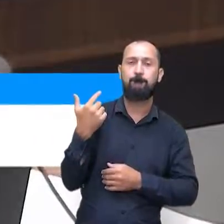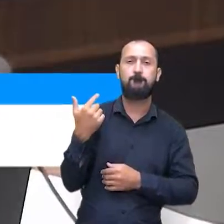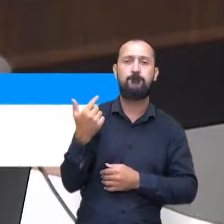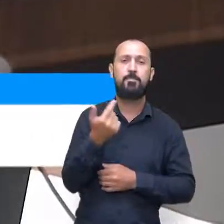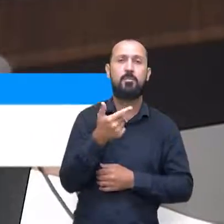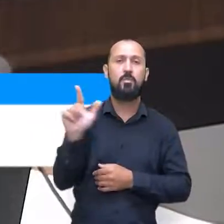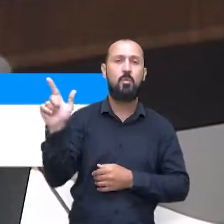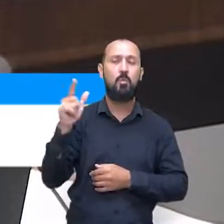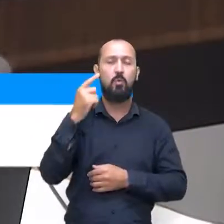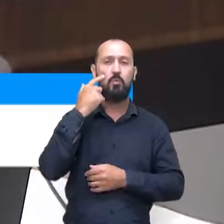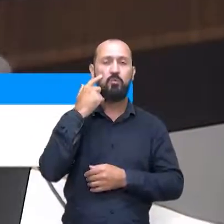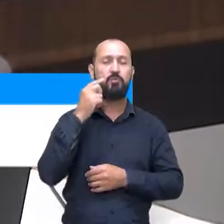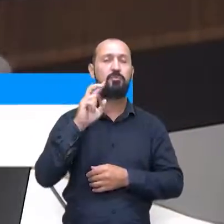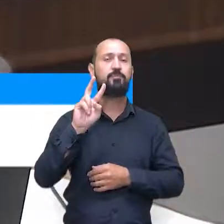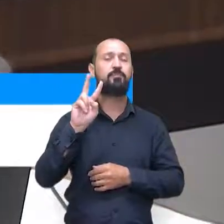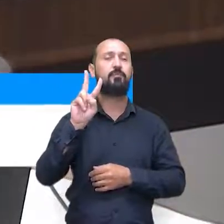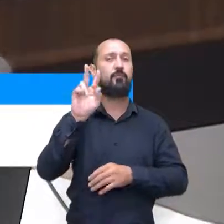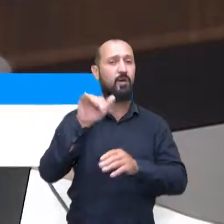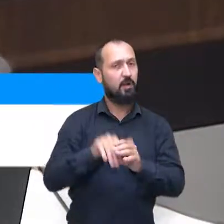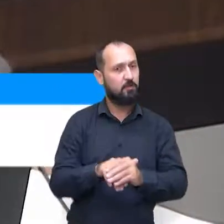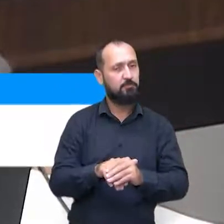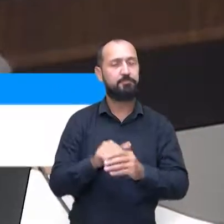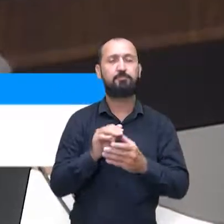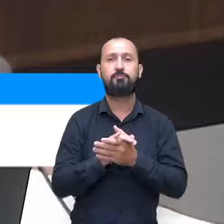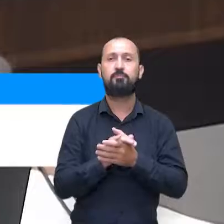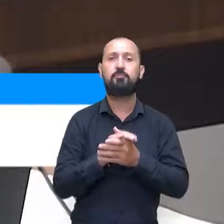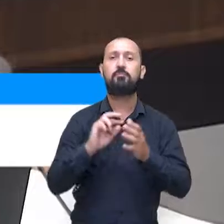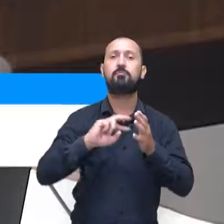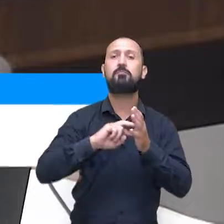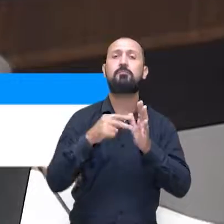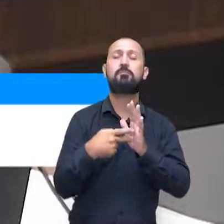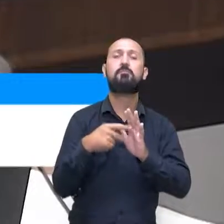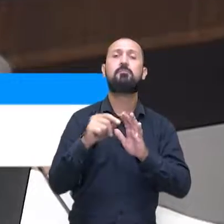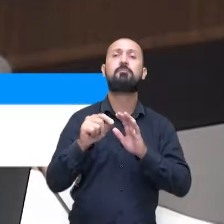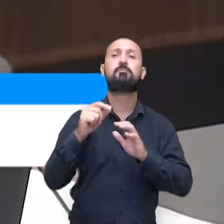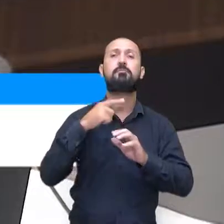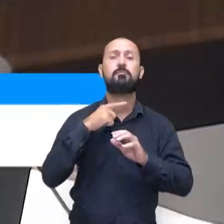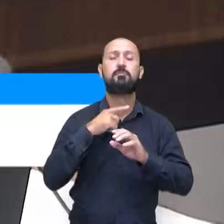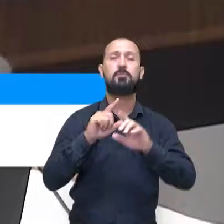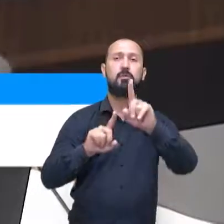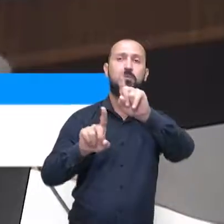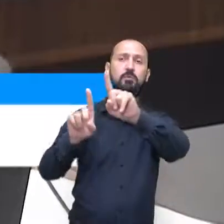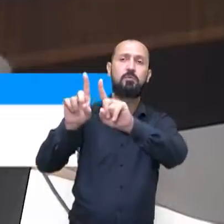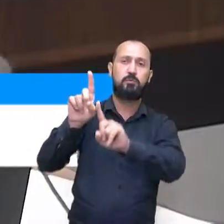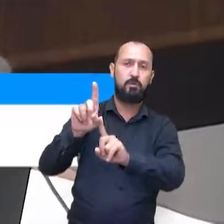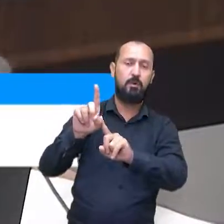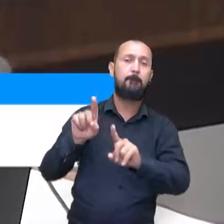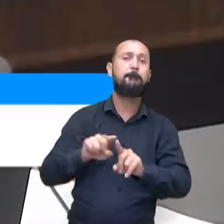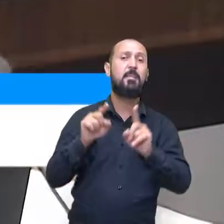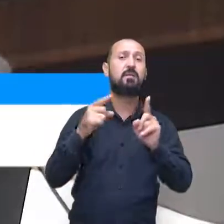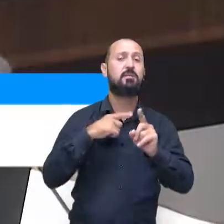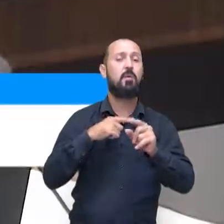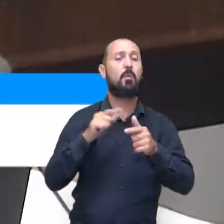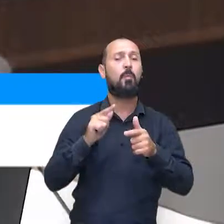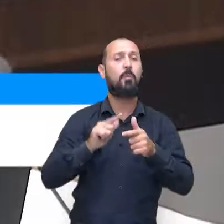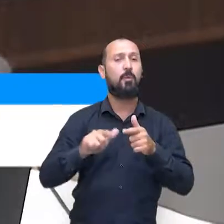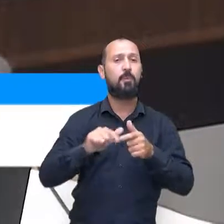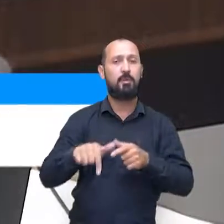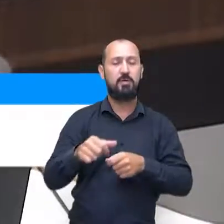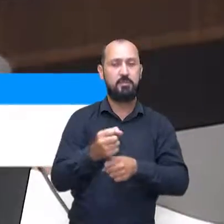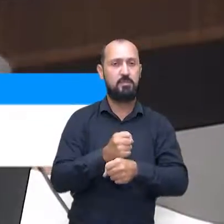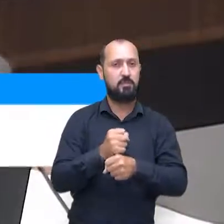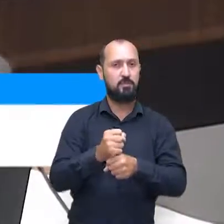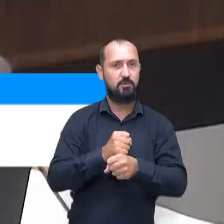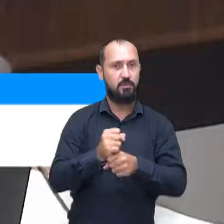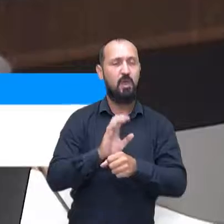procurado por outros vereadores, no sentido, então, de se ter essa redução. Só que nós temos um problema esse